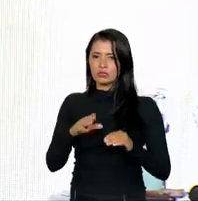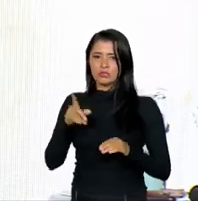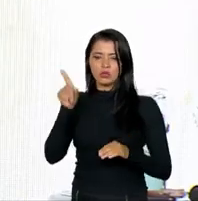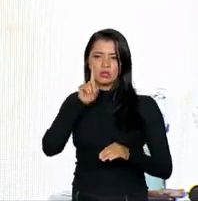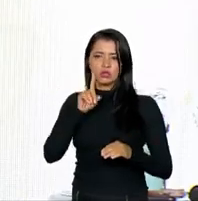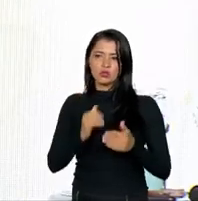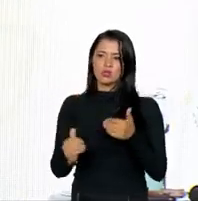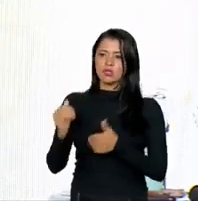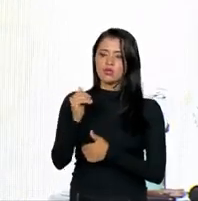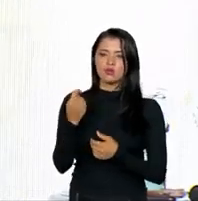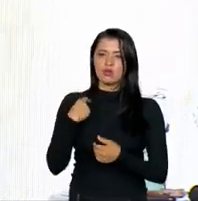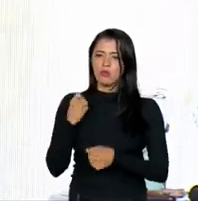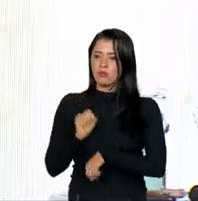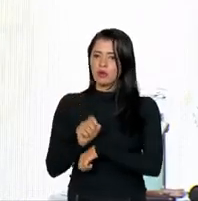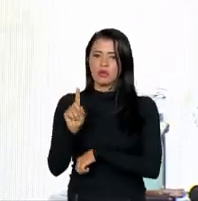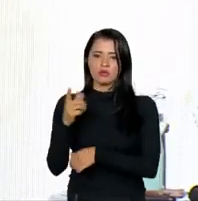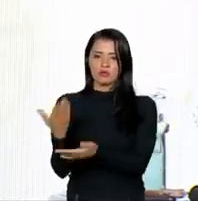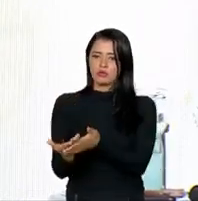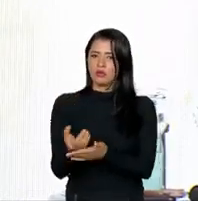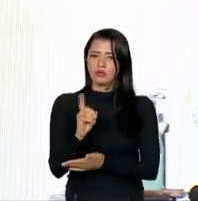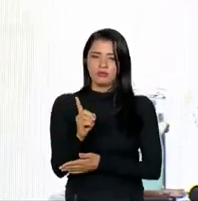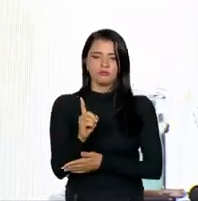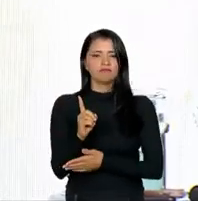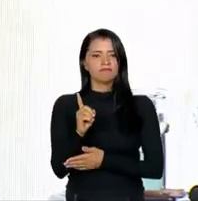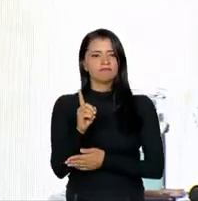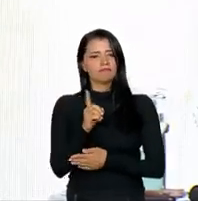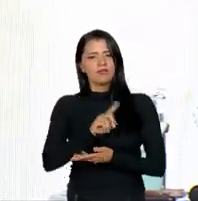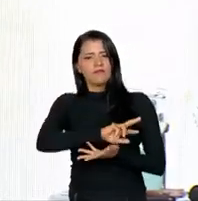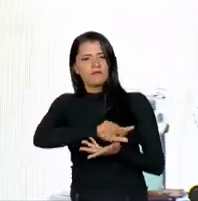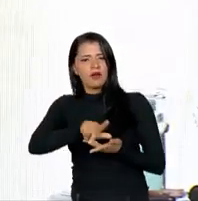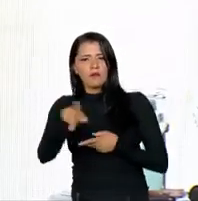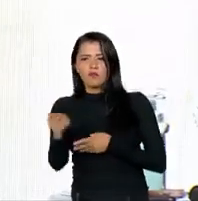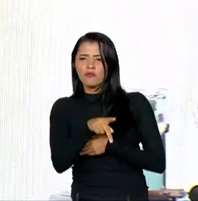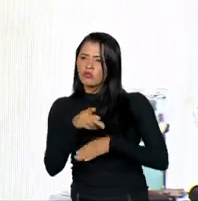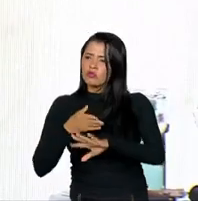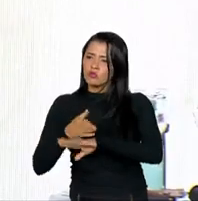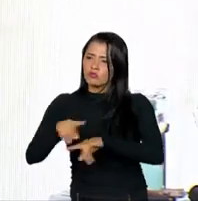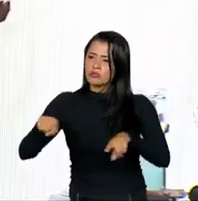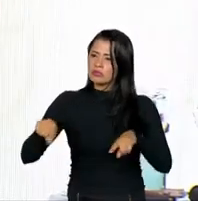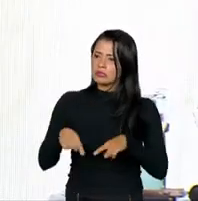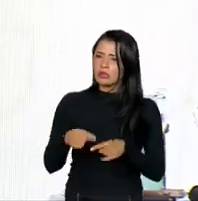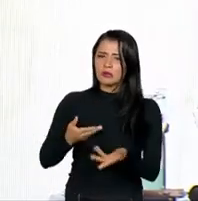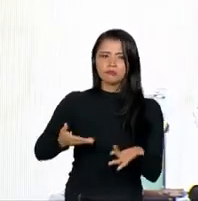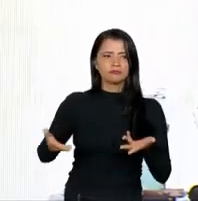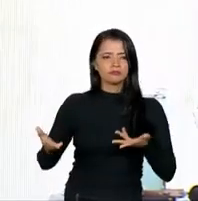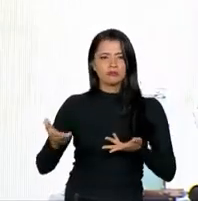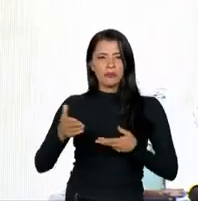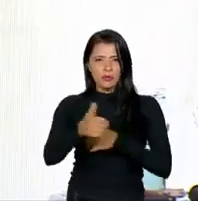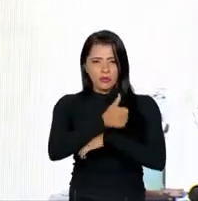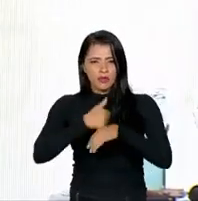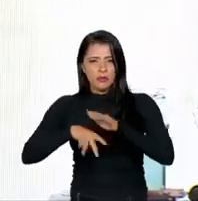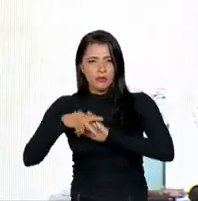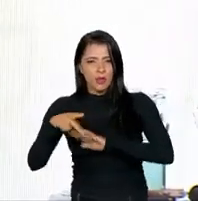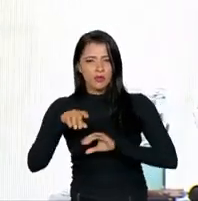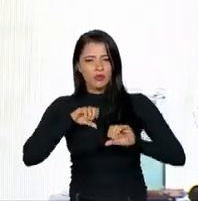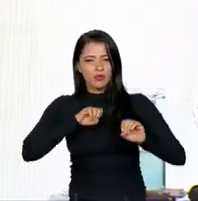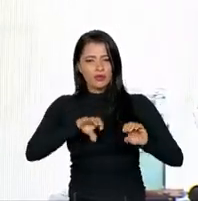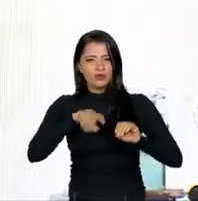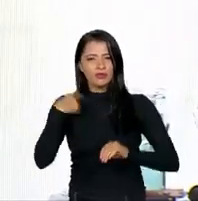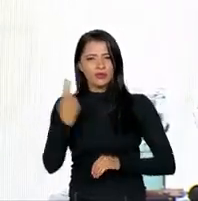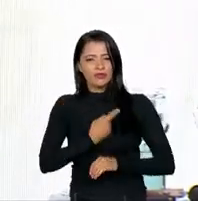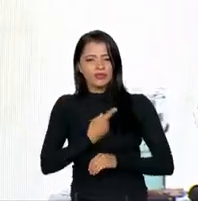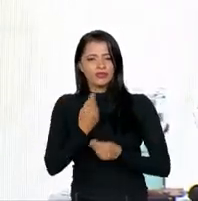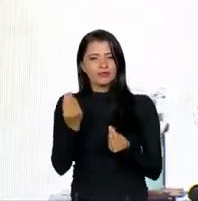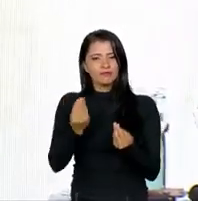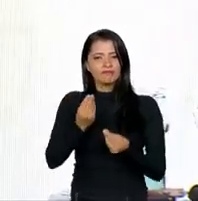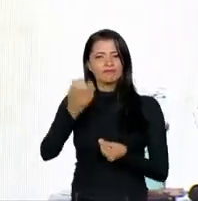estudar. E estar numa sala com diversos professores e professoras e profissionais de educação, a gente leva